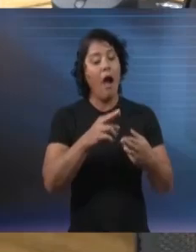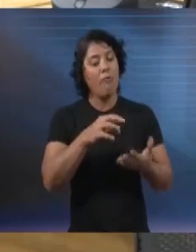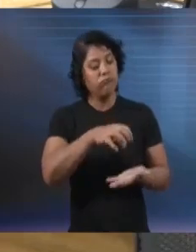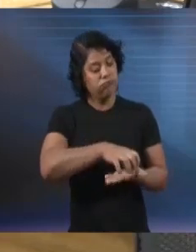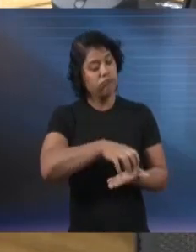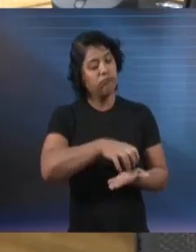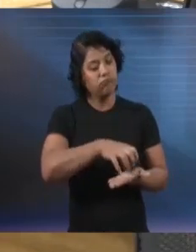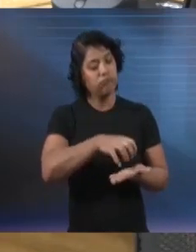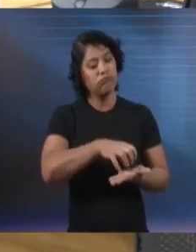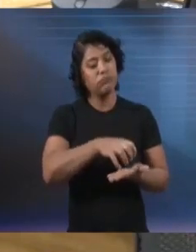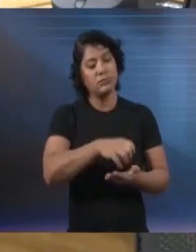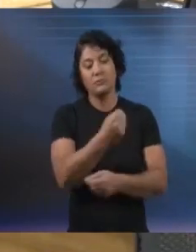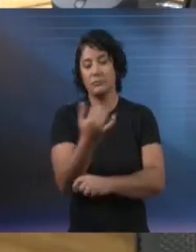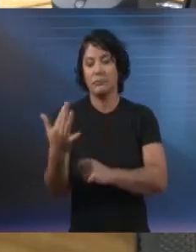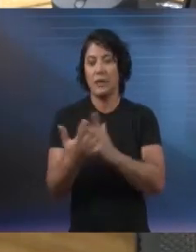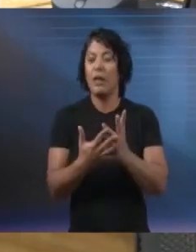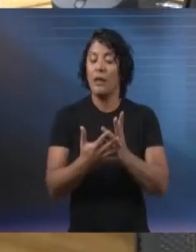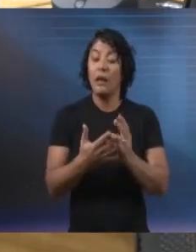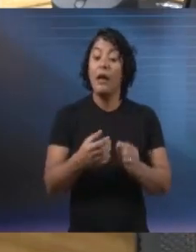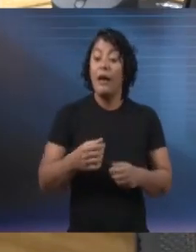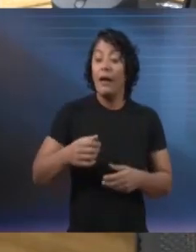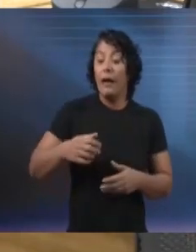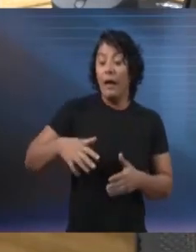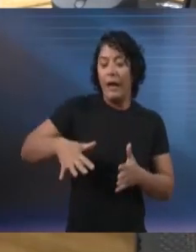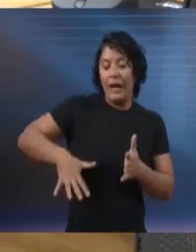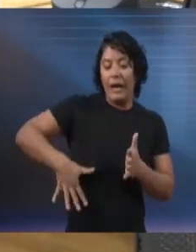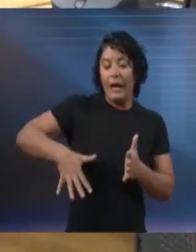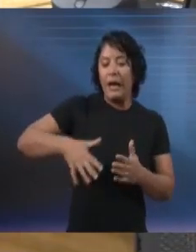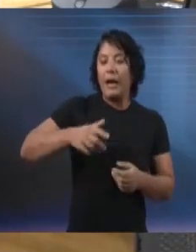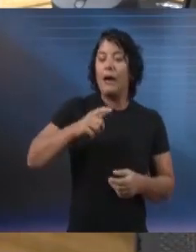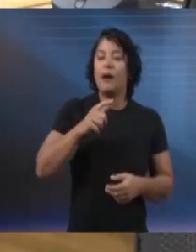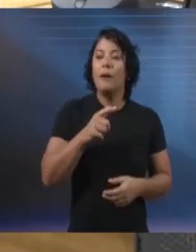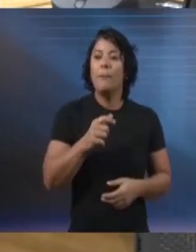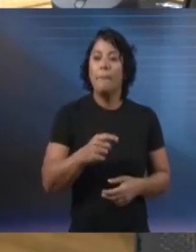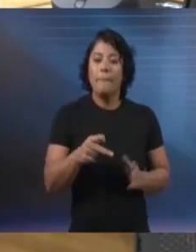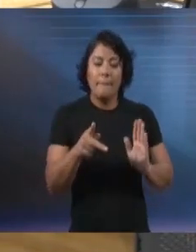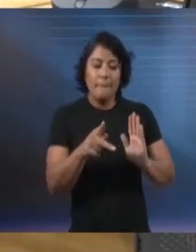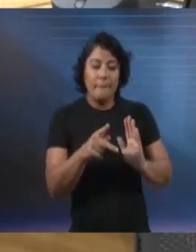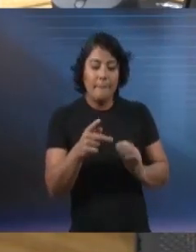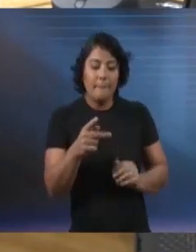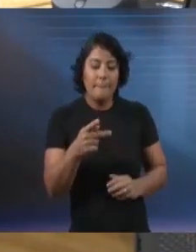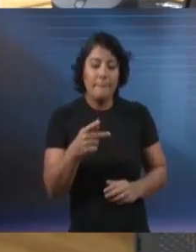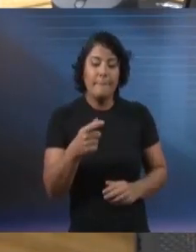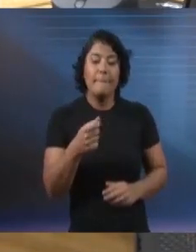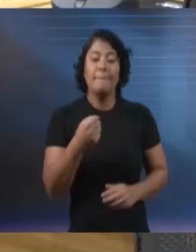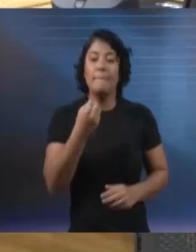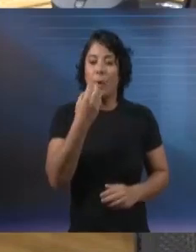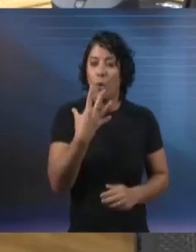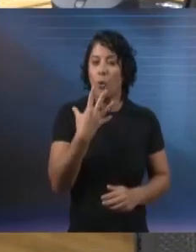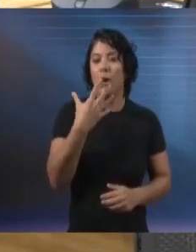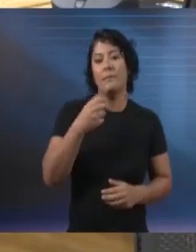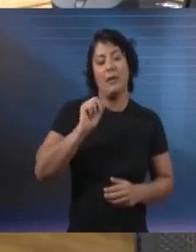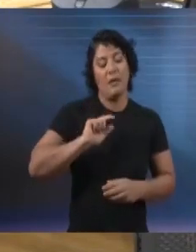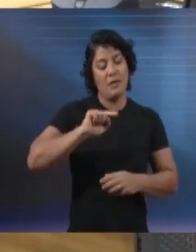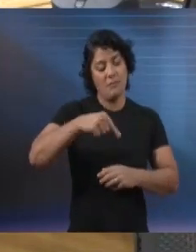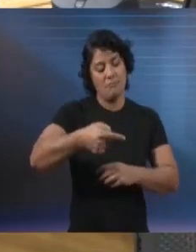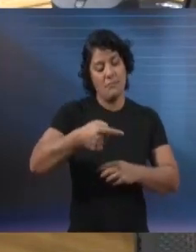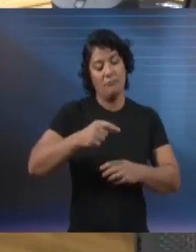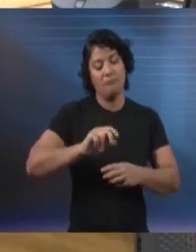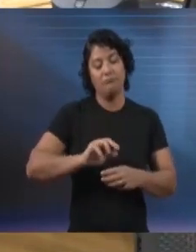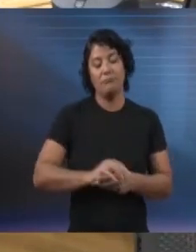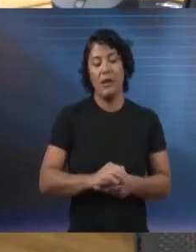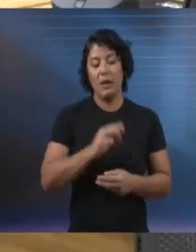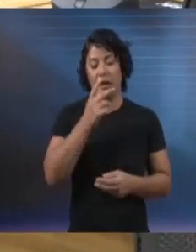própria para banho. Inclusive, tive a grata surpresa de esse domingo passado passar na praia de Areia